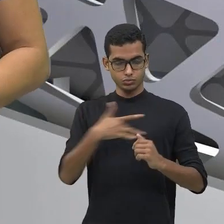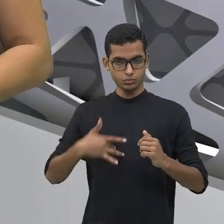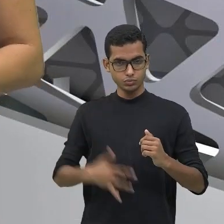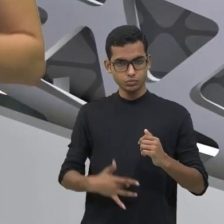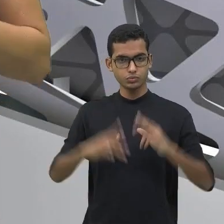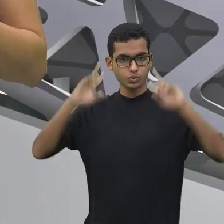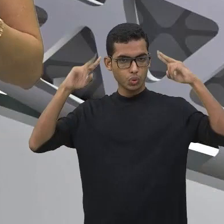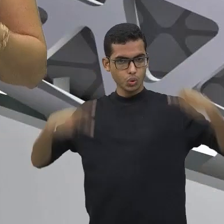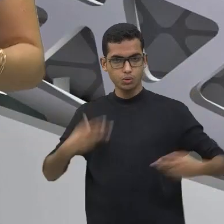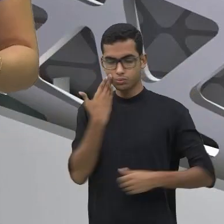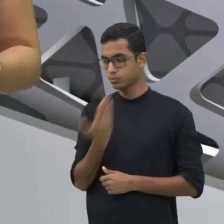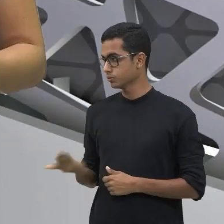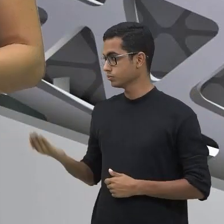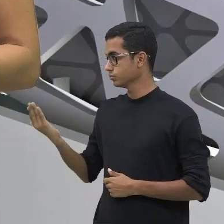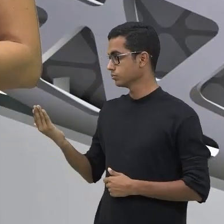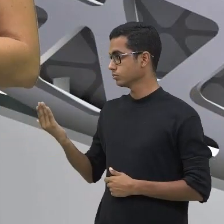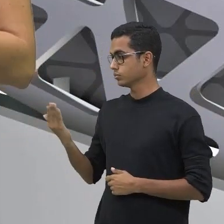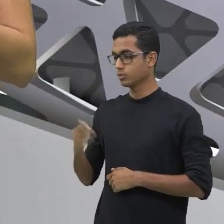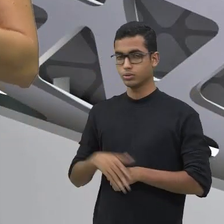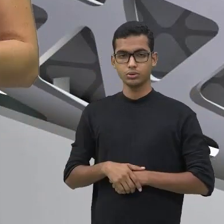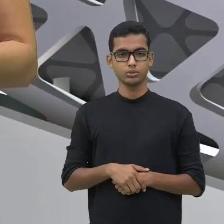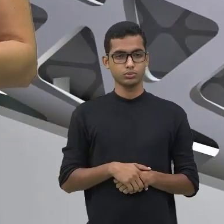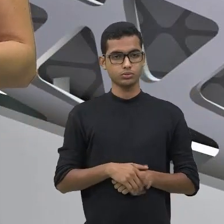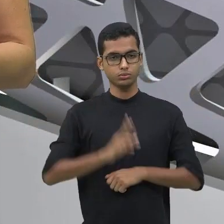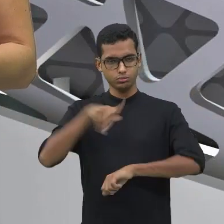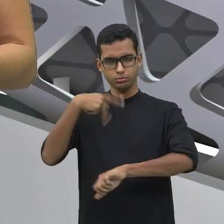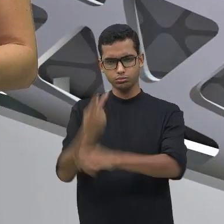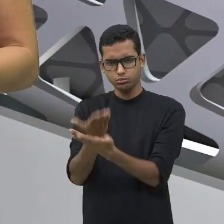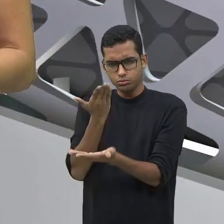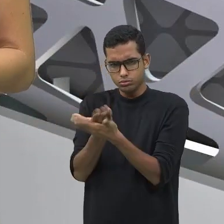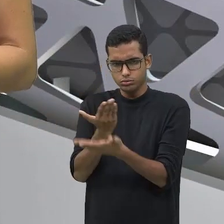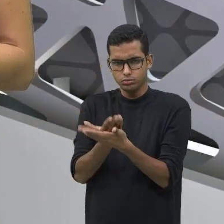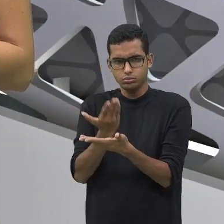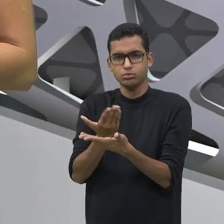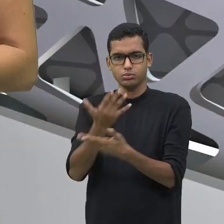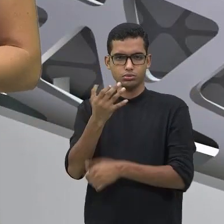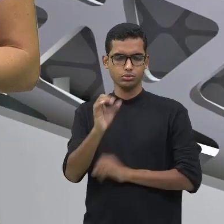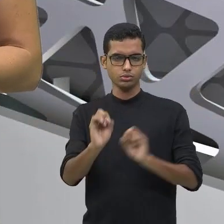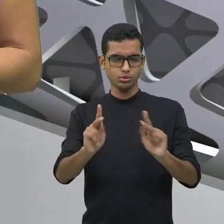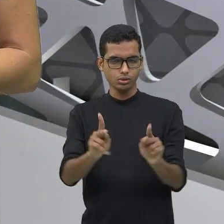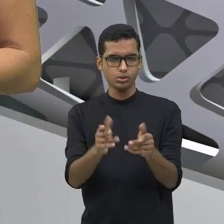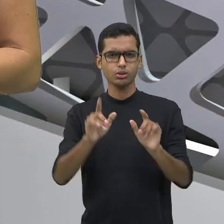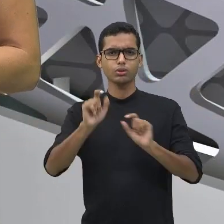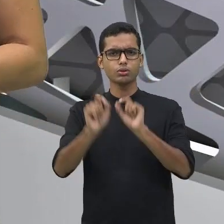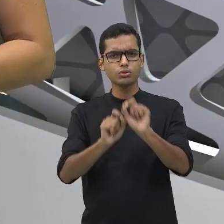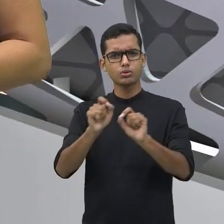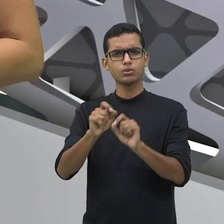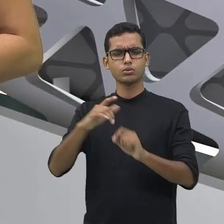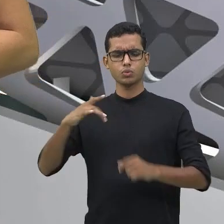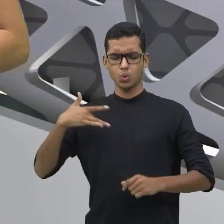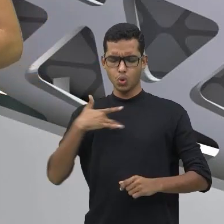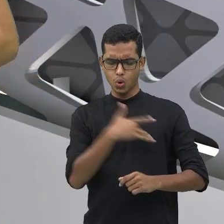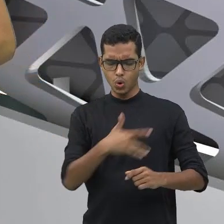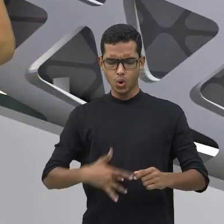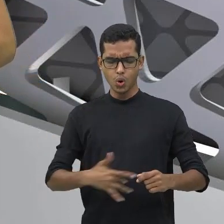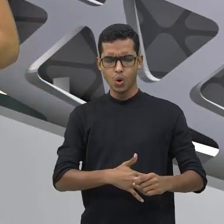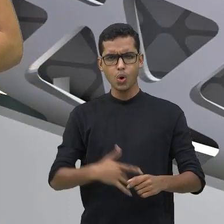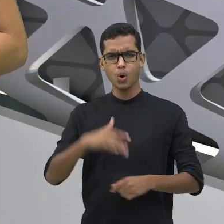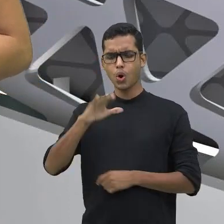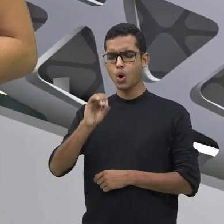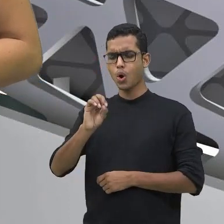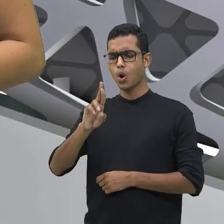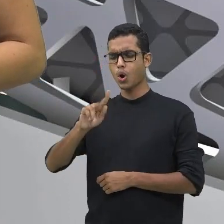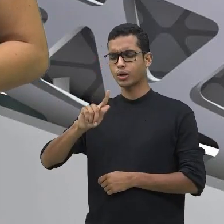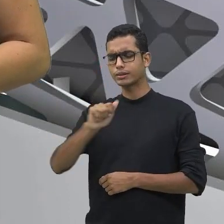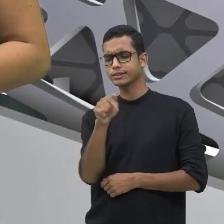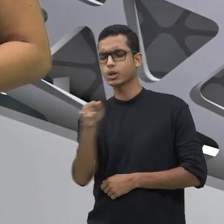humano. Esses são os órgãos, a gente ainda vai ver as glândulas anexas. O que são órgãos? É por onde o